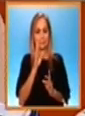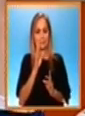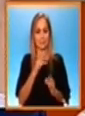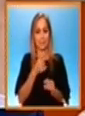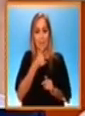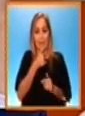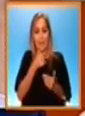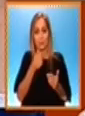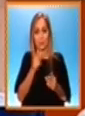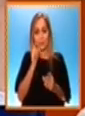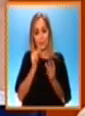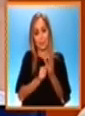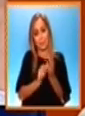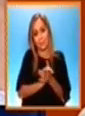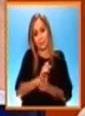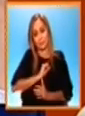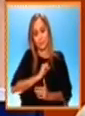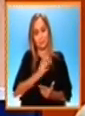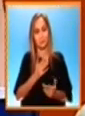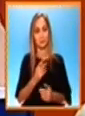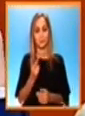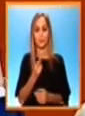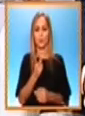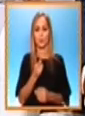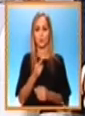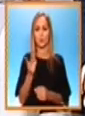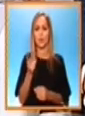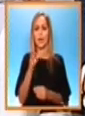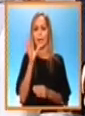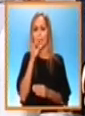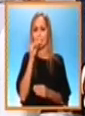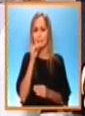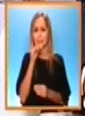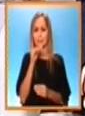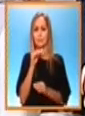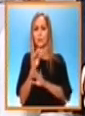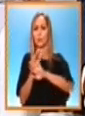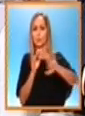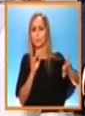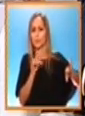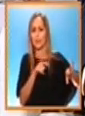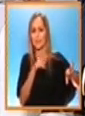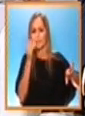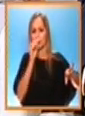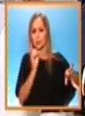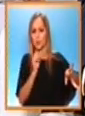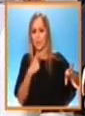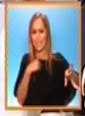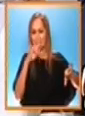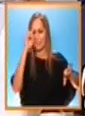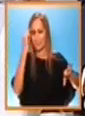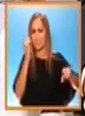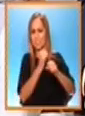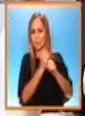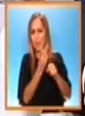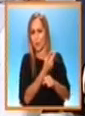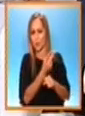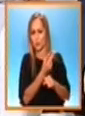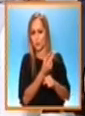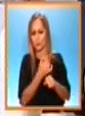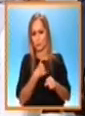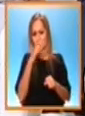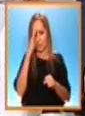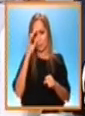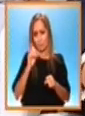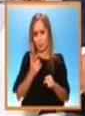essa vontade, não é? Claro. O meu marido não. Claro. Vocês os dois estão aí mais caladinhos, como se eles não estivessem aqui. É que estão a trabalhar com eles. Eu sei que não é